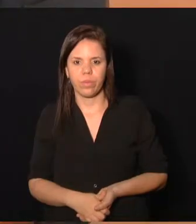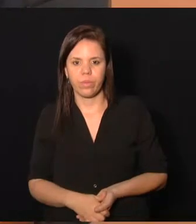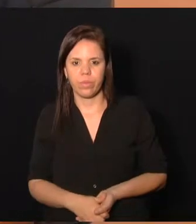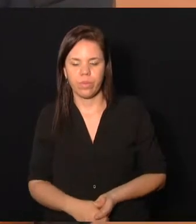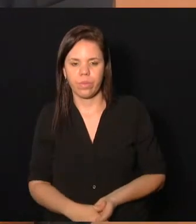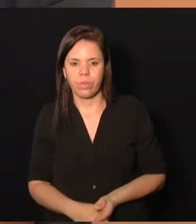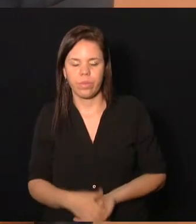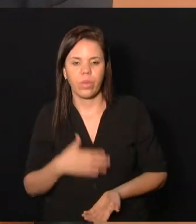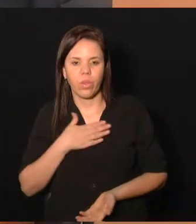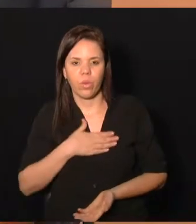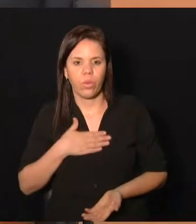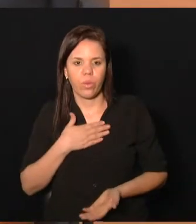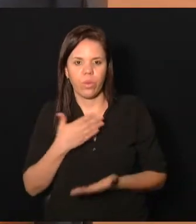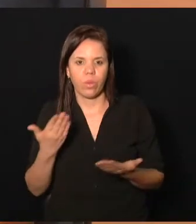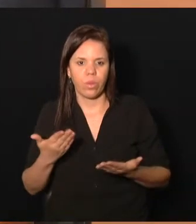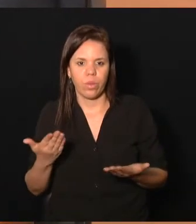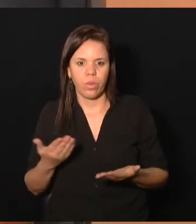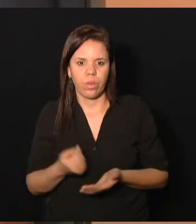Eu gostaria de agora...